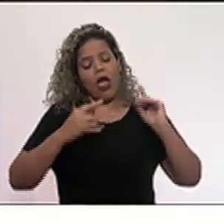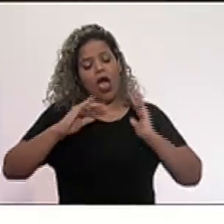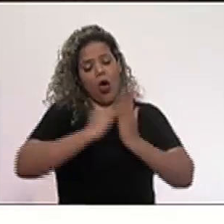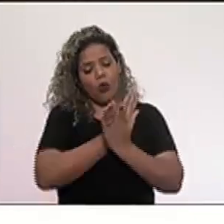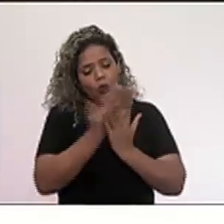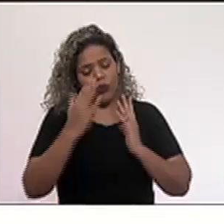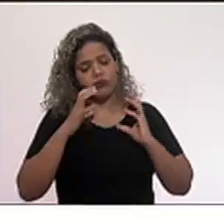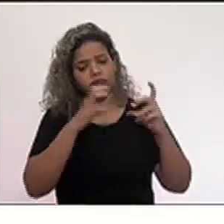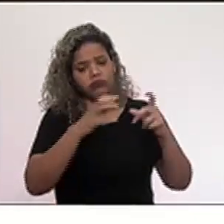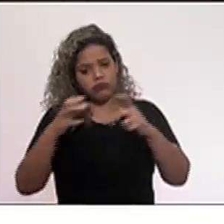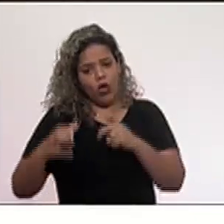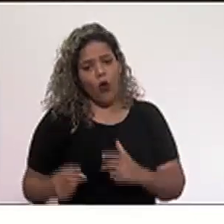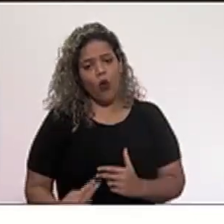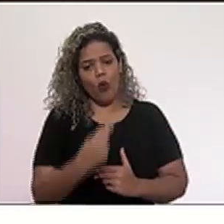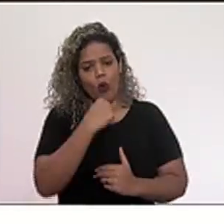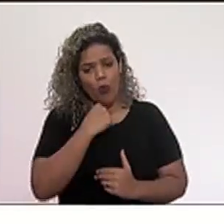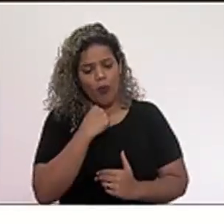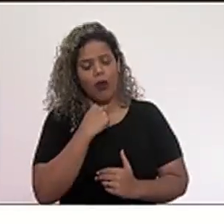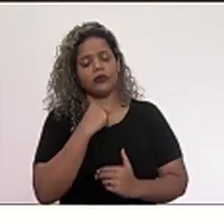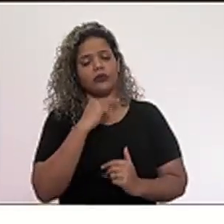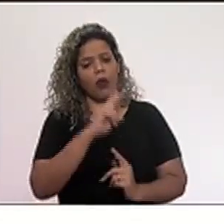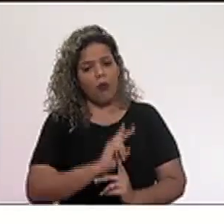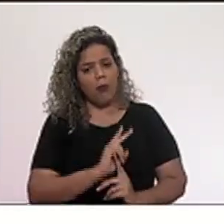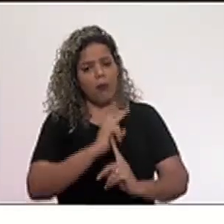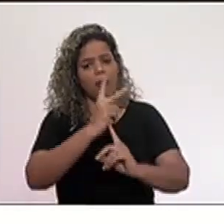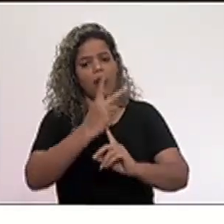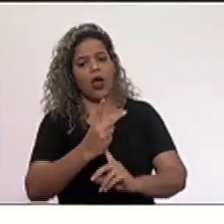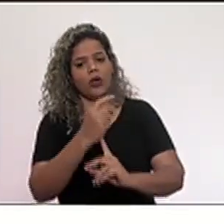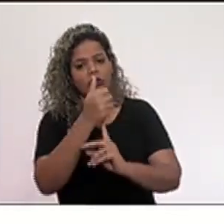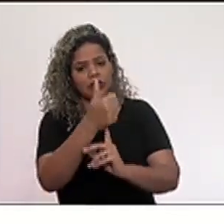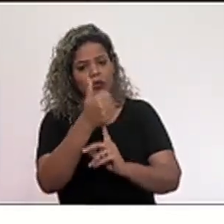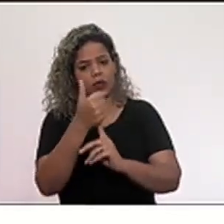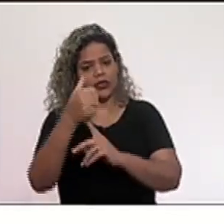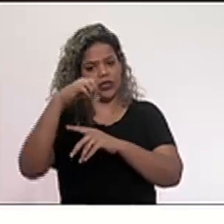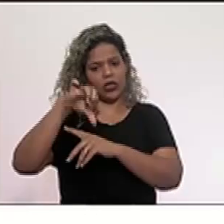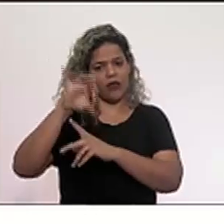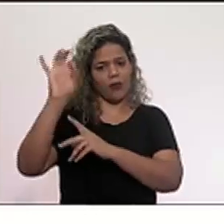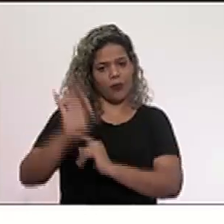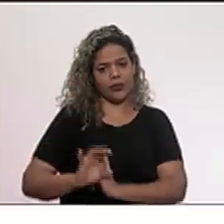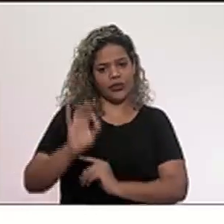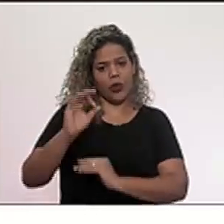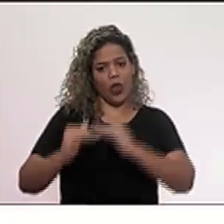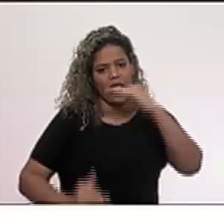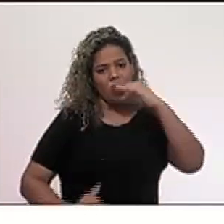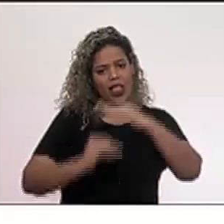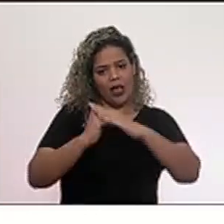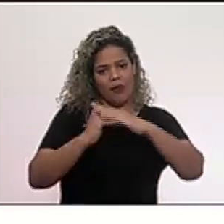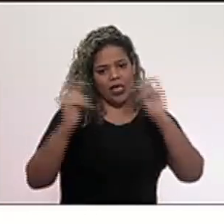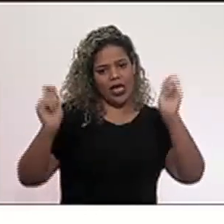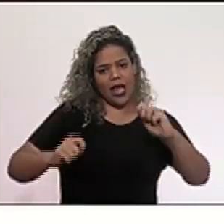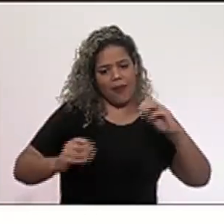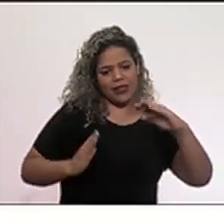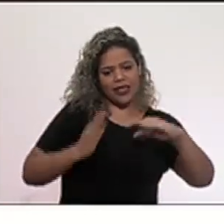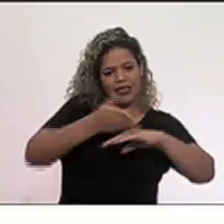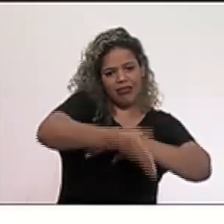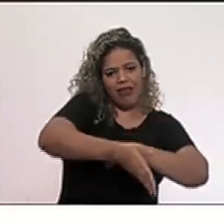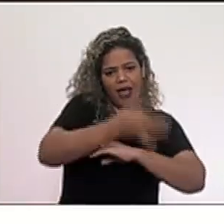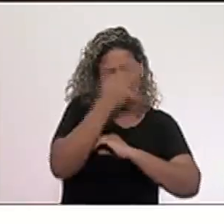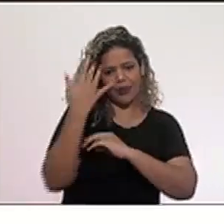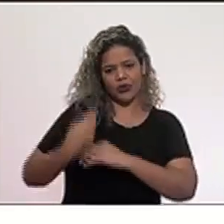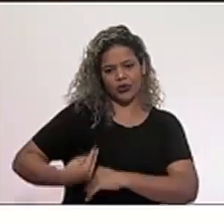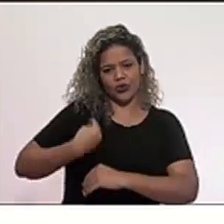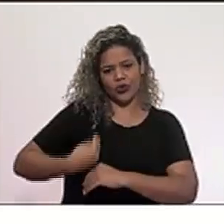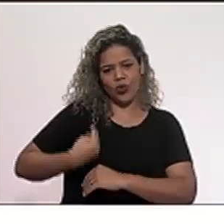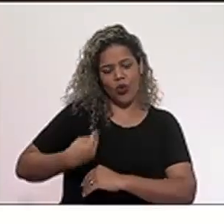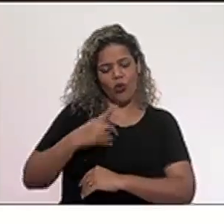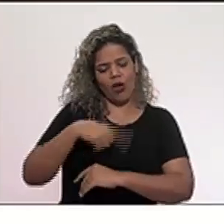tivessem com ocupação superior a 119% do limite de capacidade instalada,